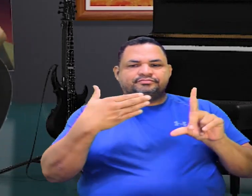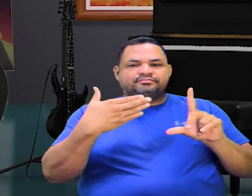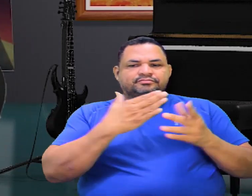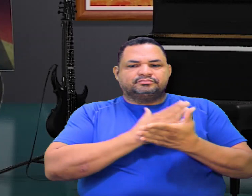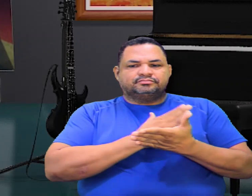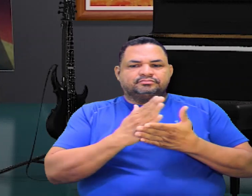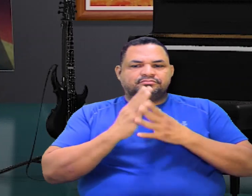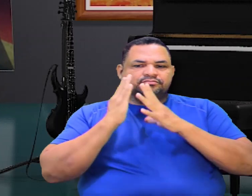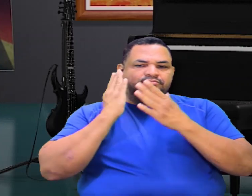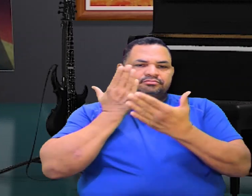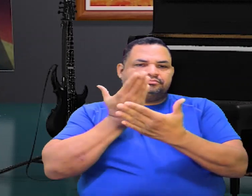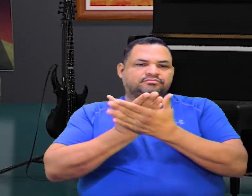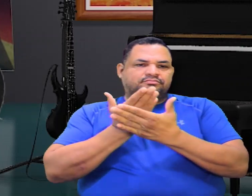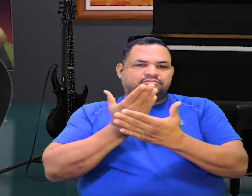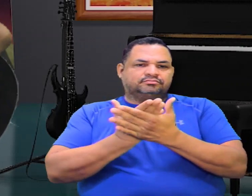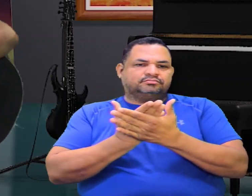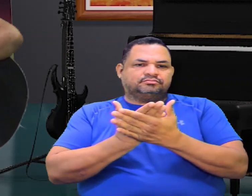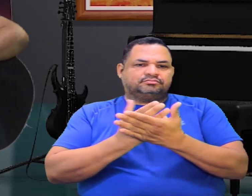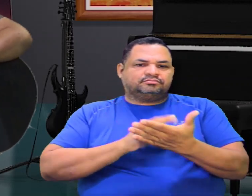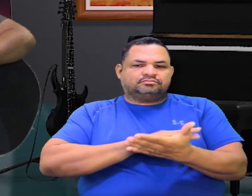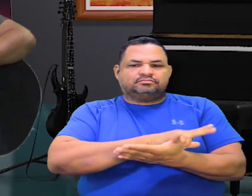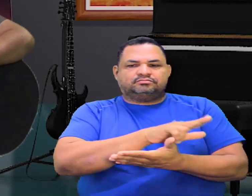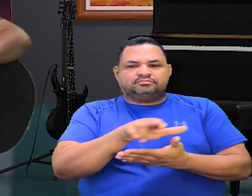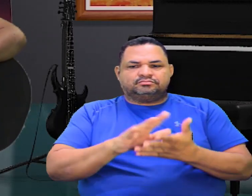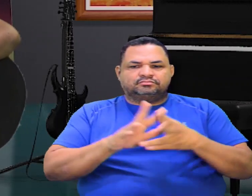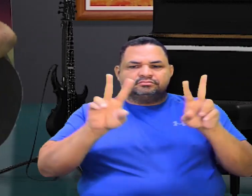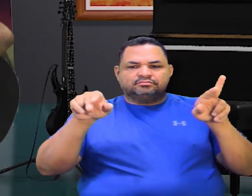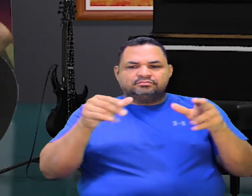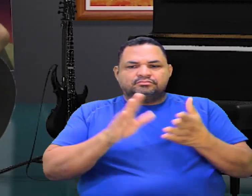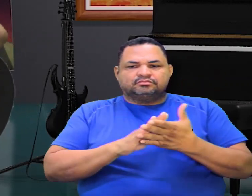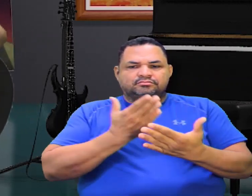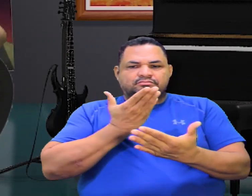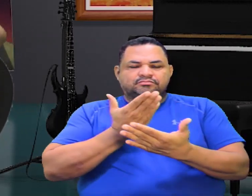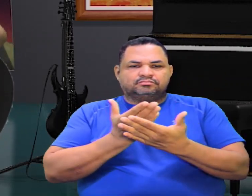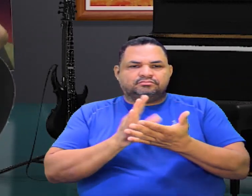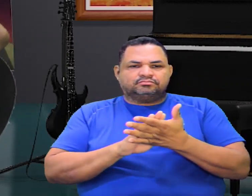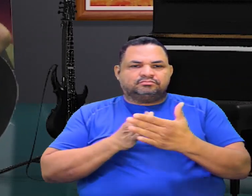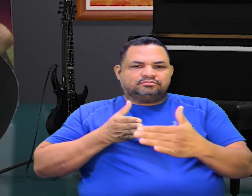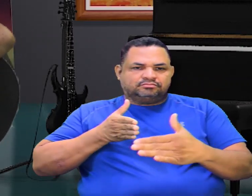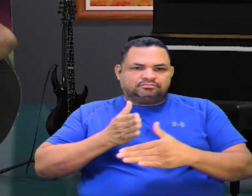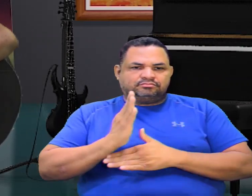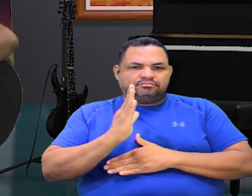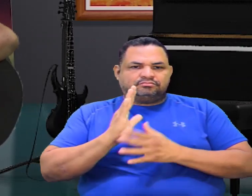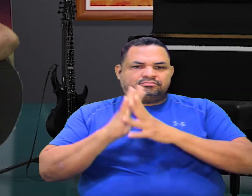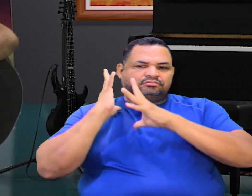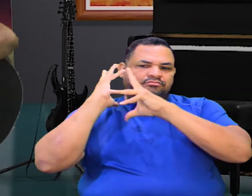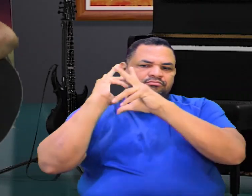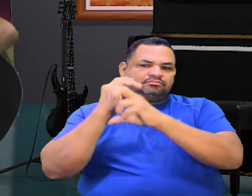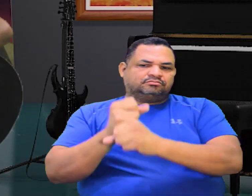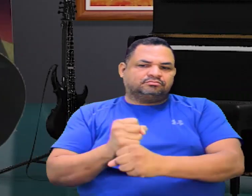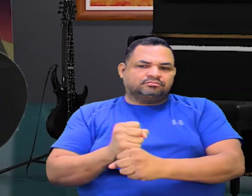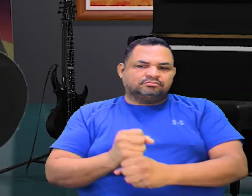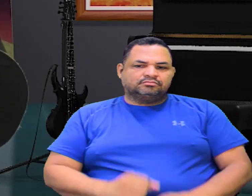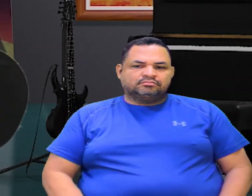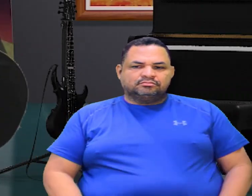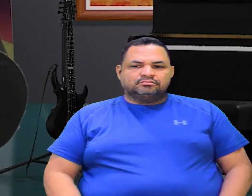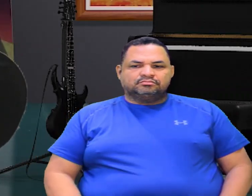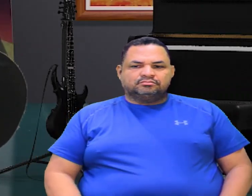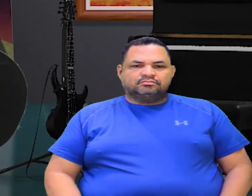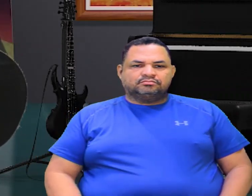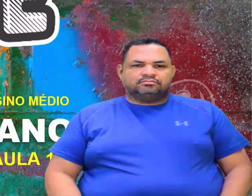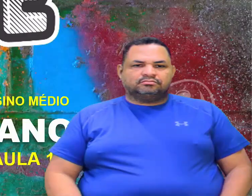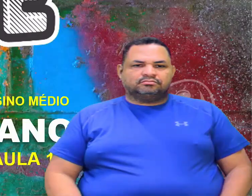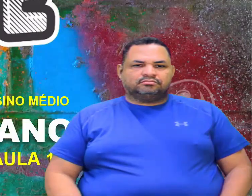gente começar a nossa aula que tem vários assuntos pra gente ver aí e entrar na nossa revisão vamos lá